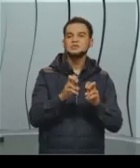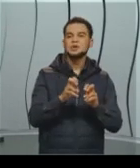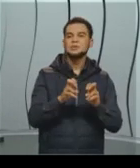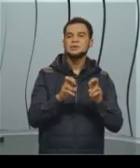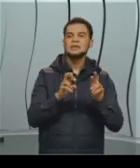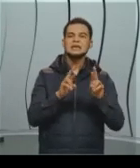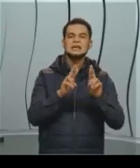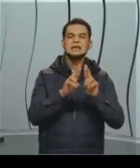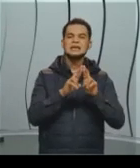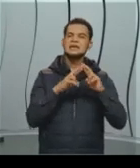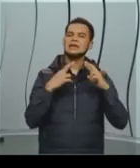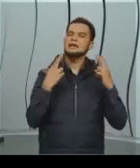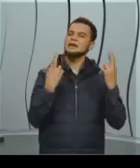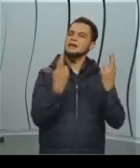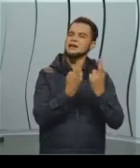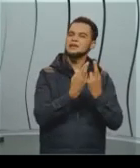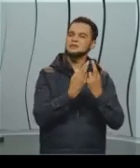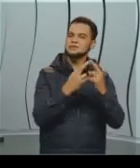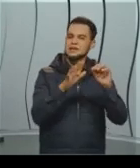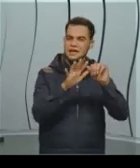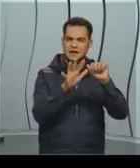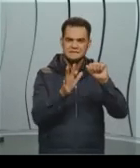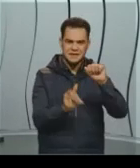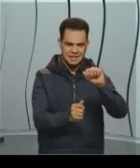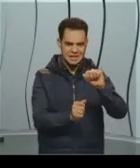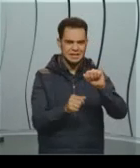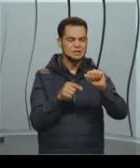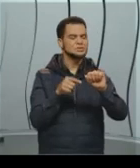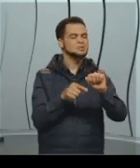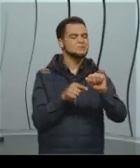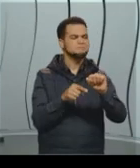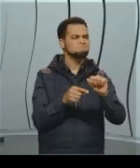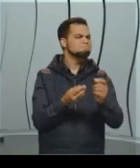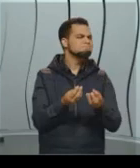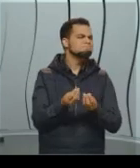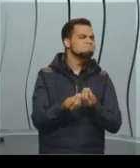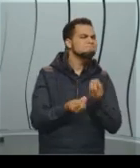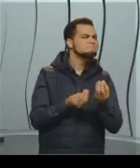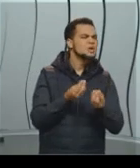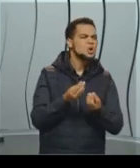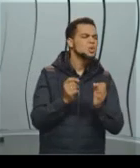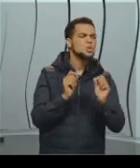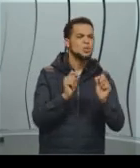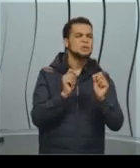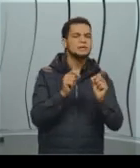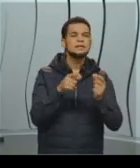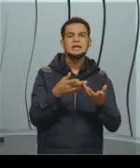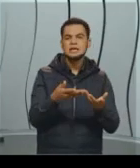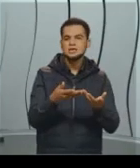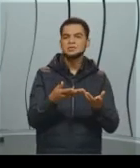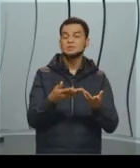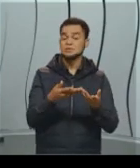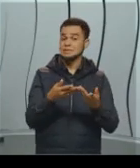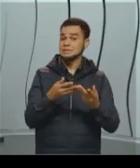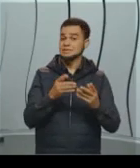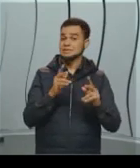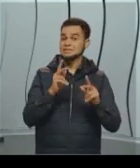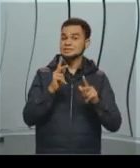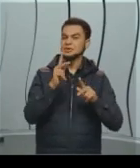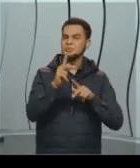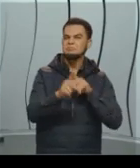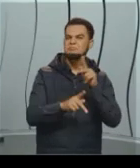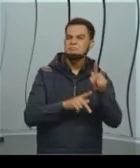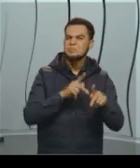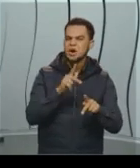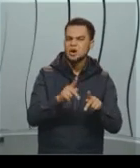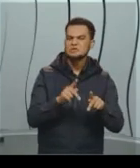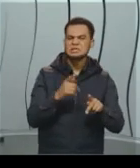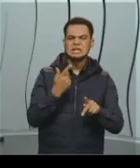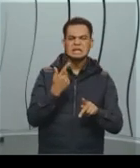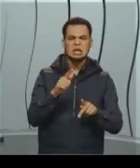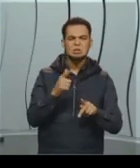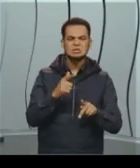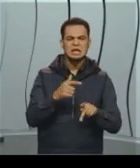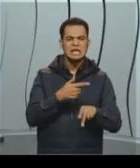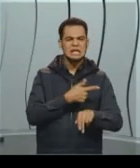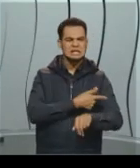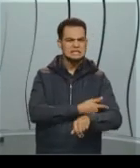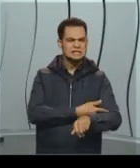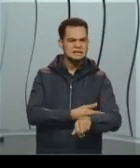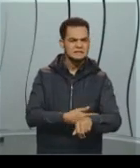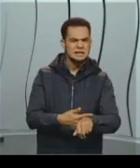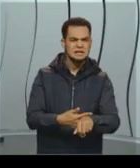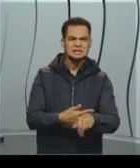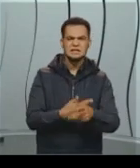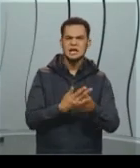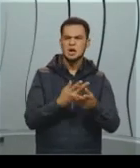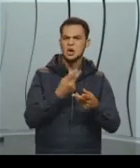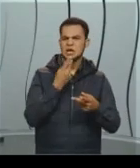muito atraso, né? Essa questão aí de povos incivilizados. E aí a gente vai tratar de alguns